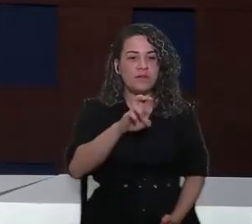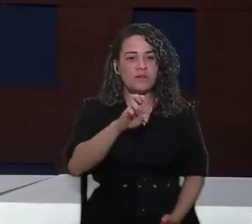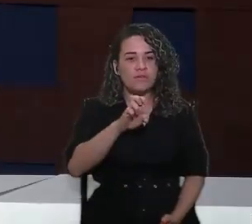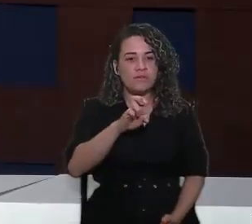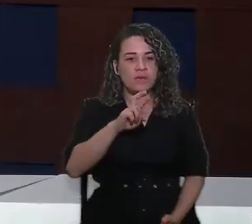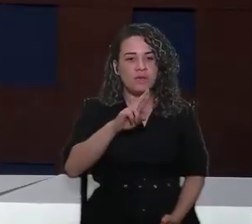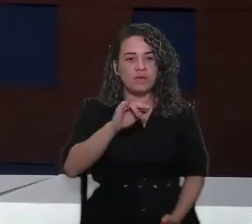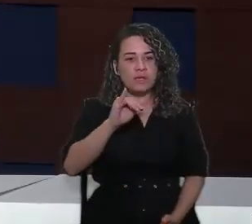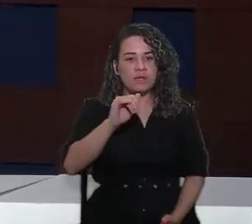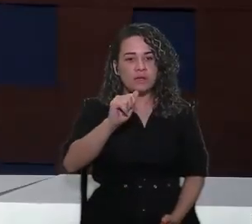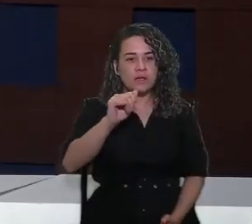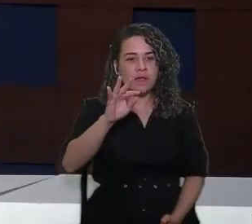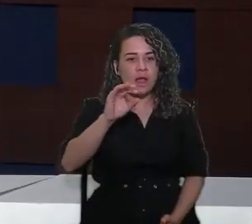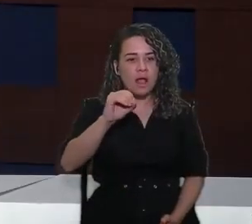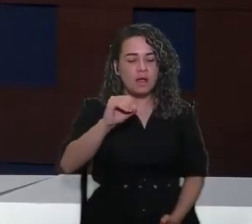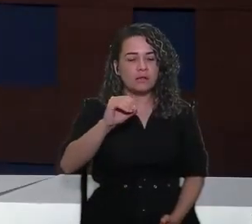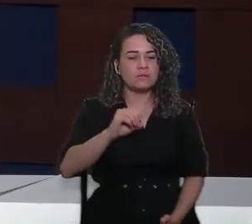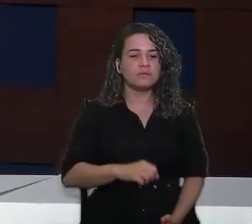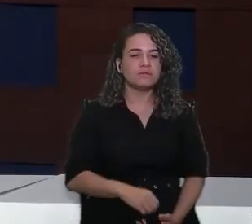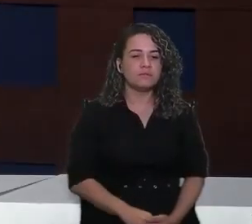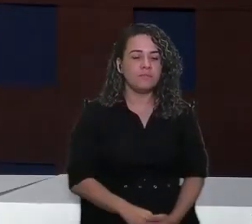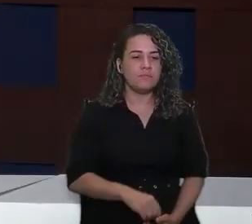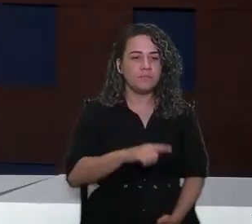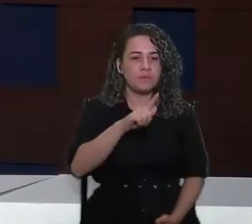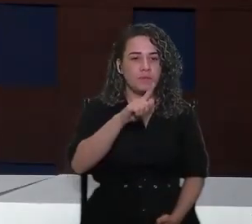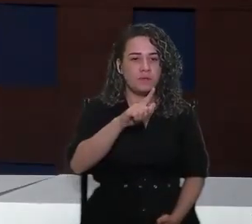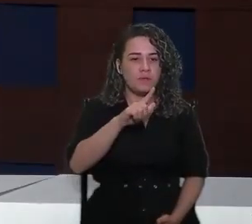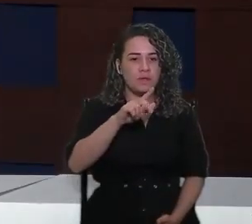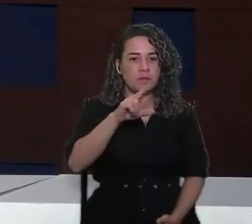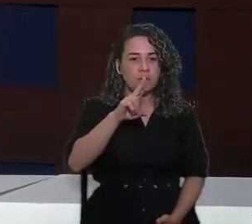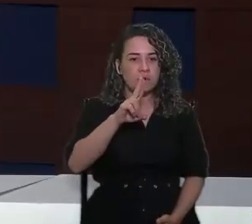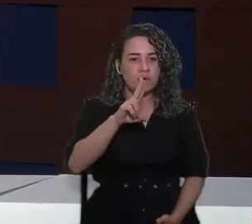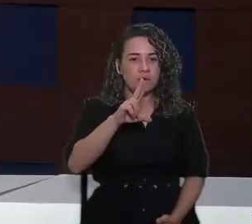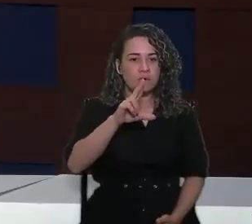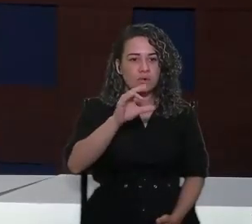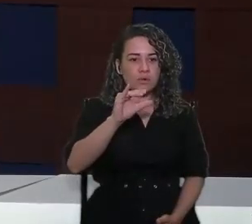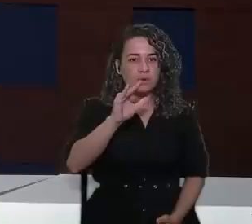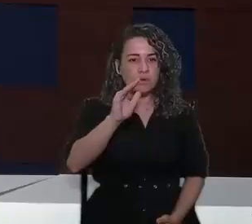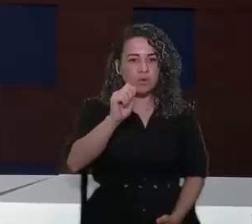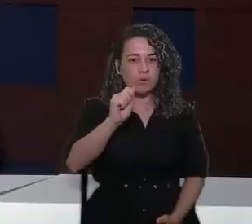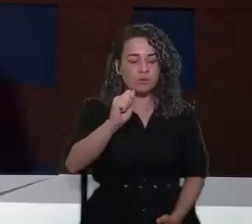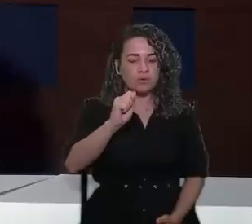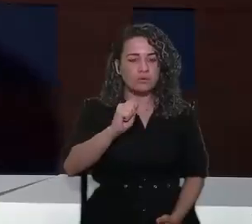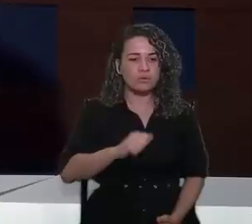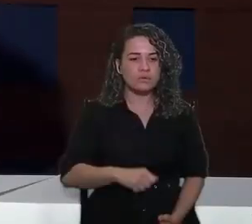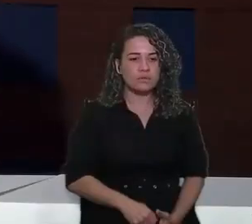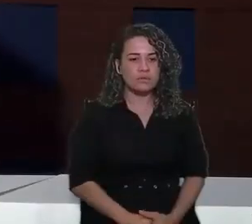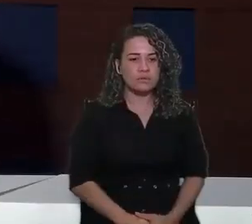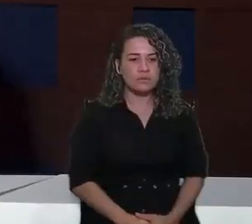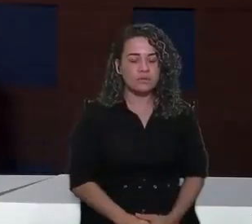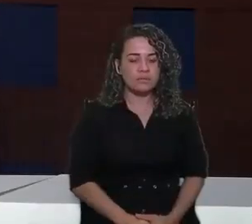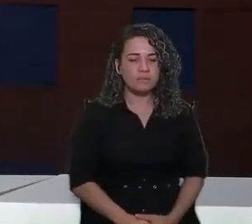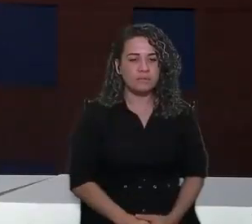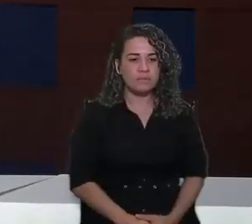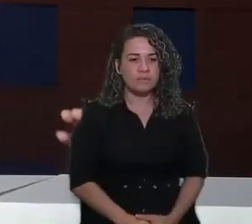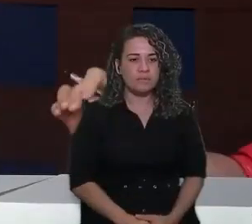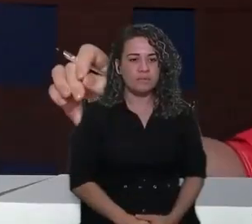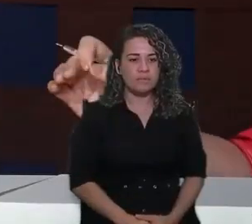Cazuza, né? a Lúcia... agora estamos bem, viu?